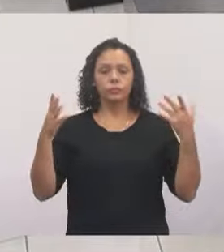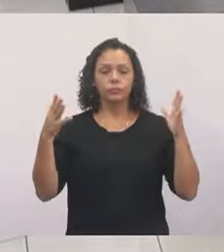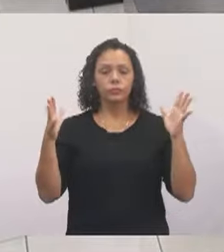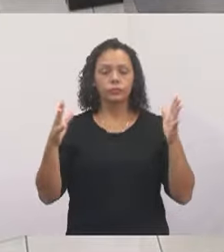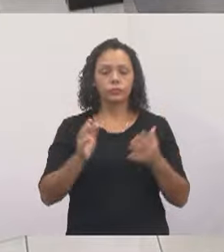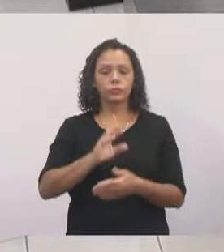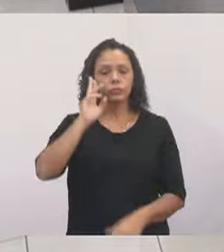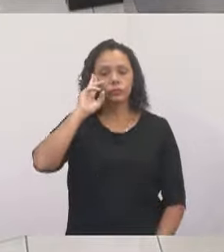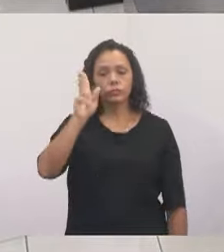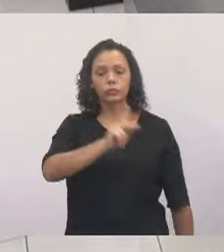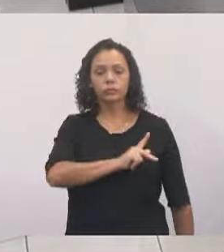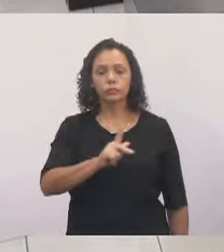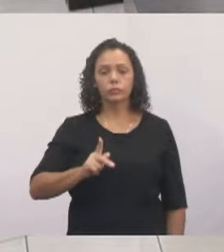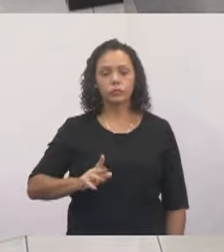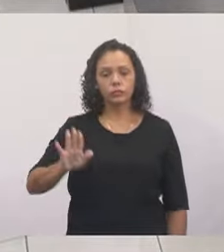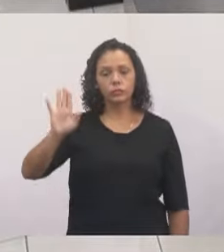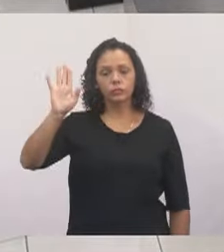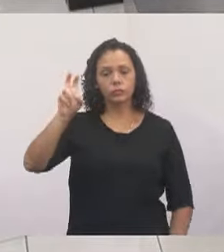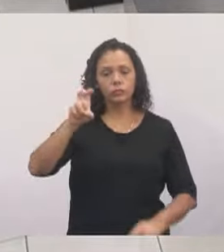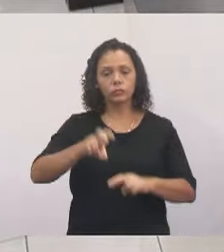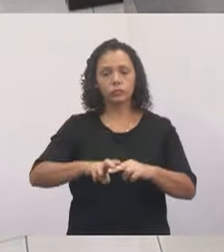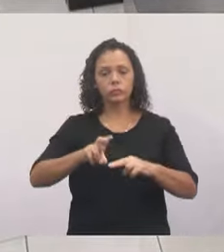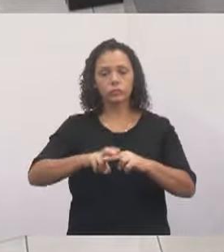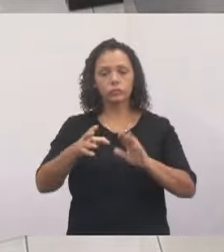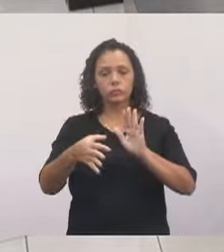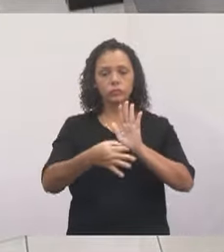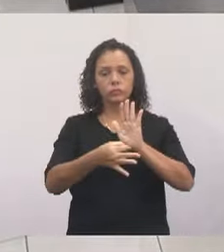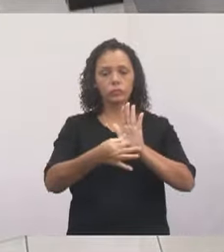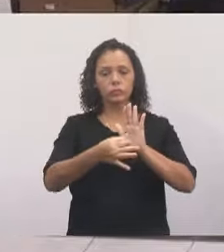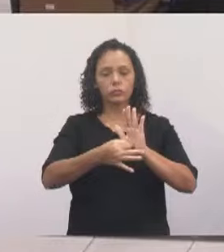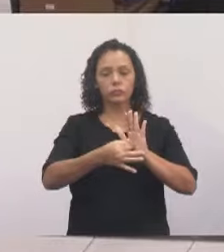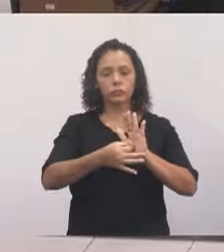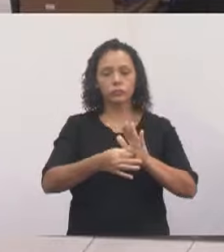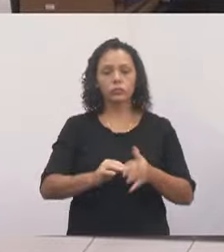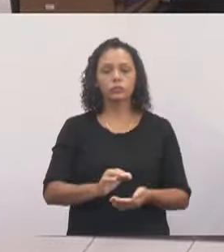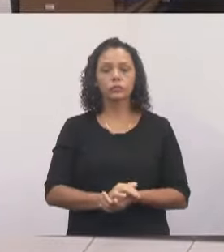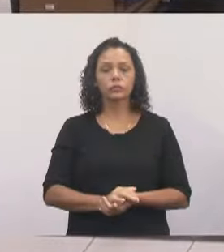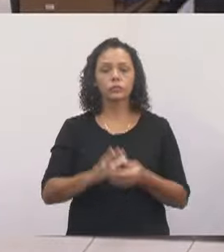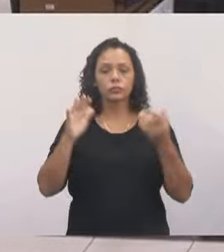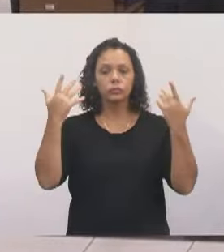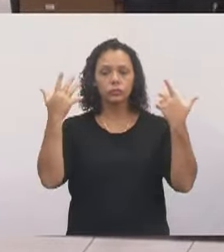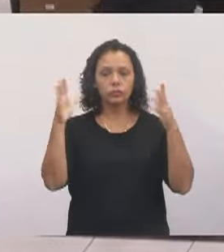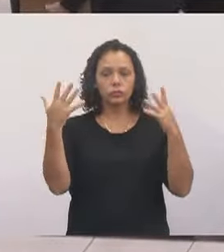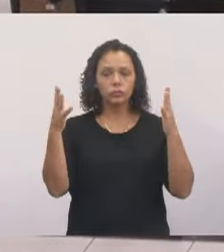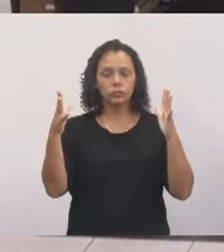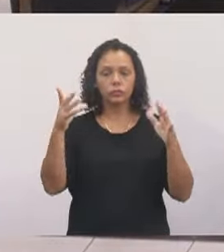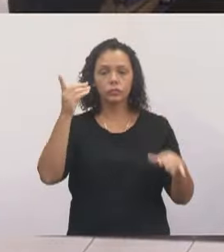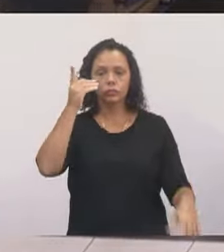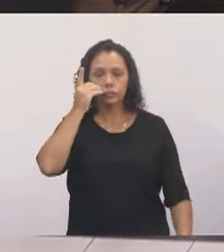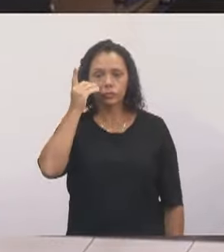Senhor presidente, quero falar daqui mesmo. Quero dar os parabéns ao Dude aí,